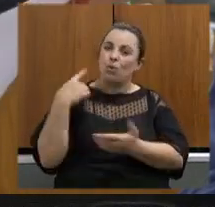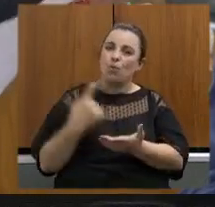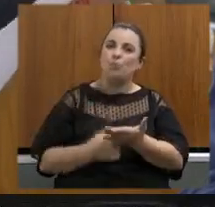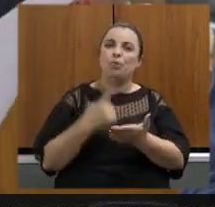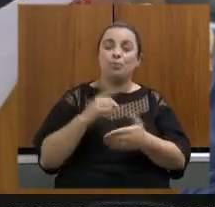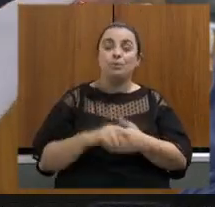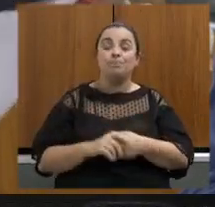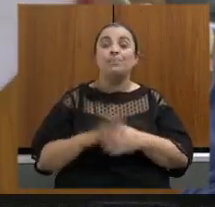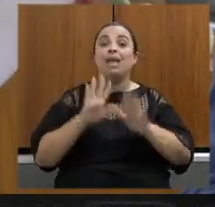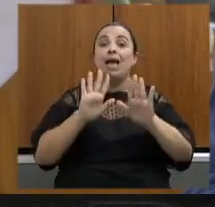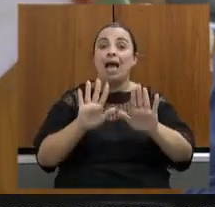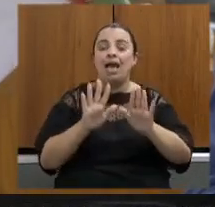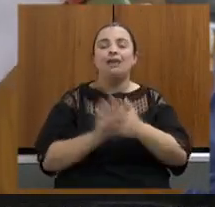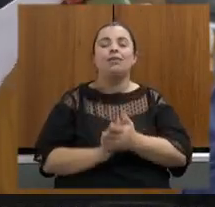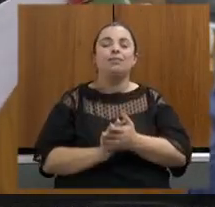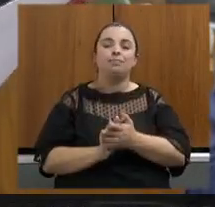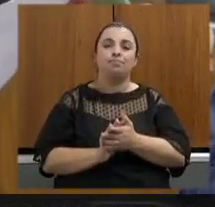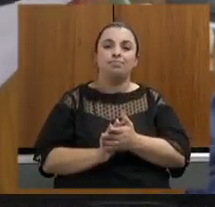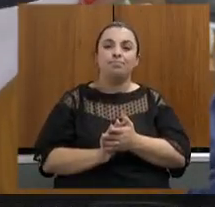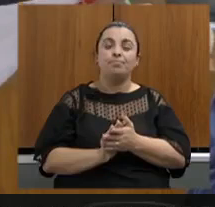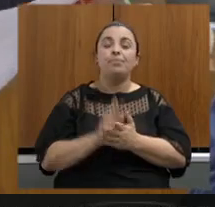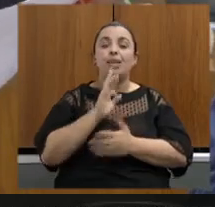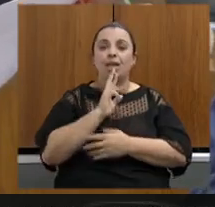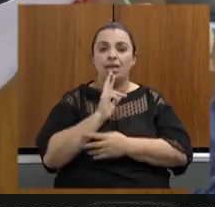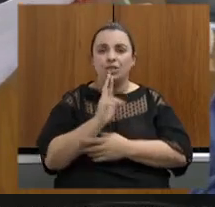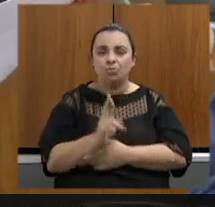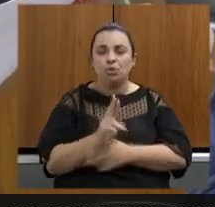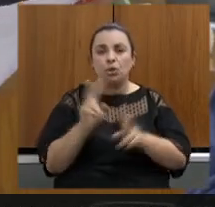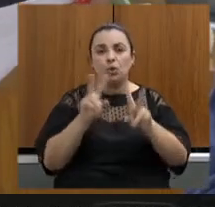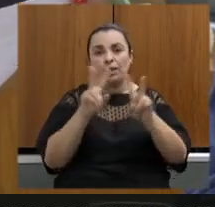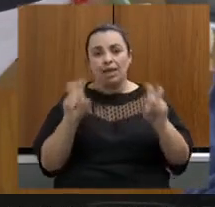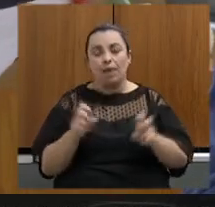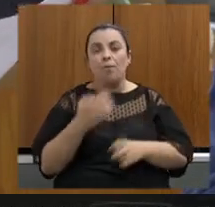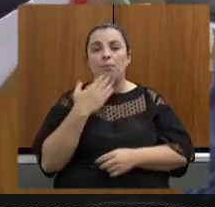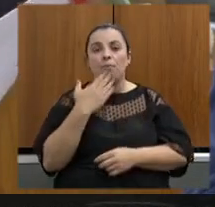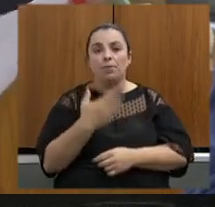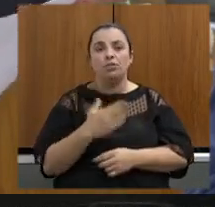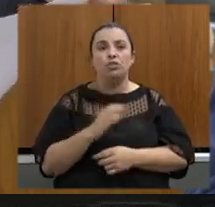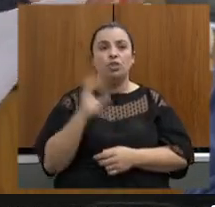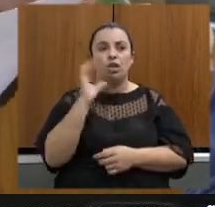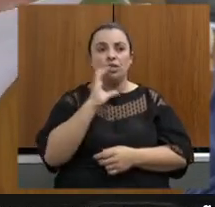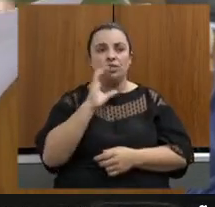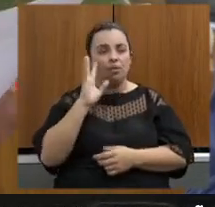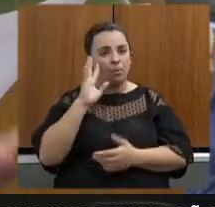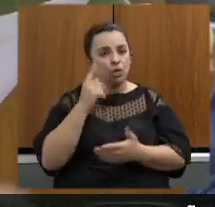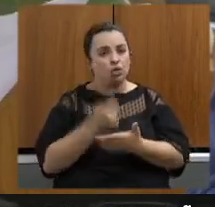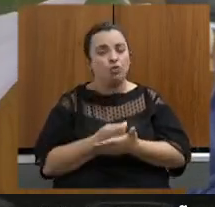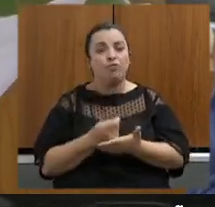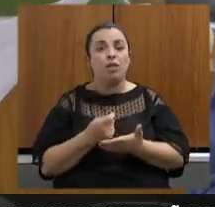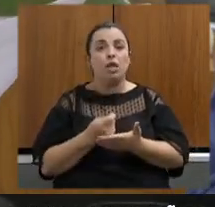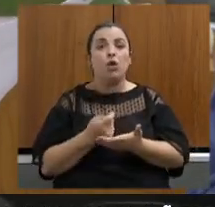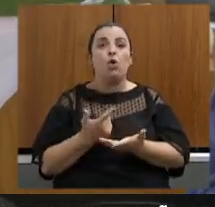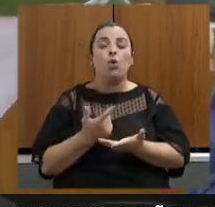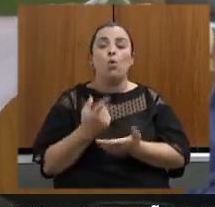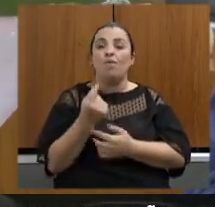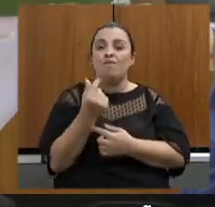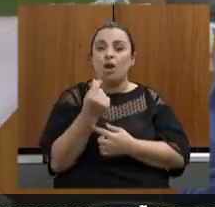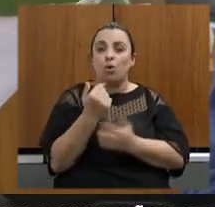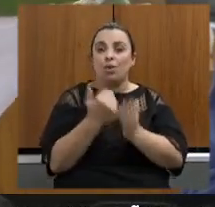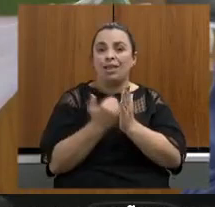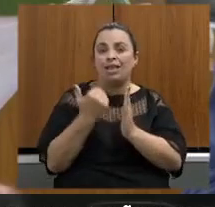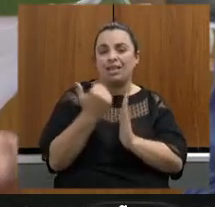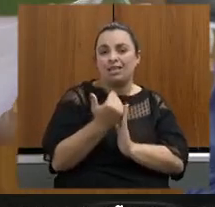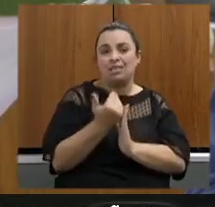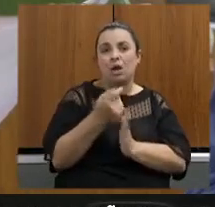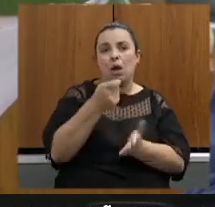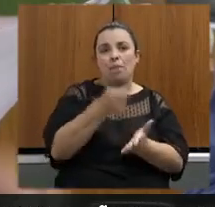e só para responder à questão com relação ao pedido de providência para que seja ampliado o valor da indenização a ser